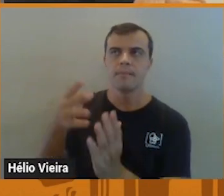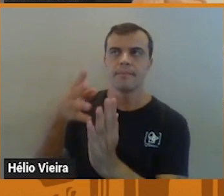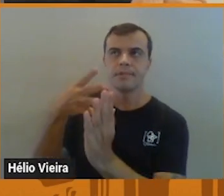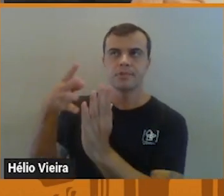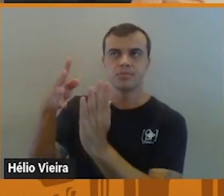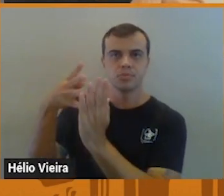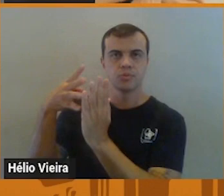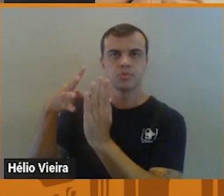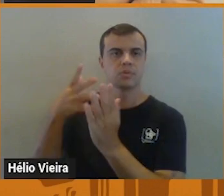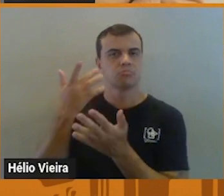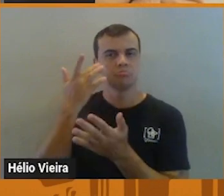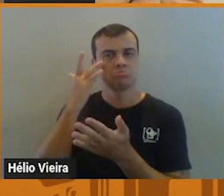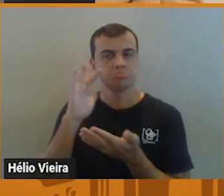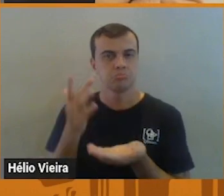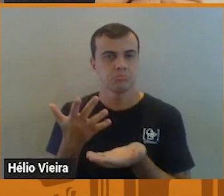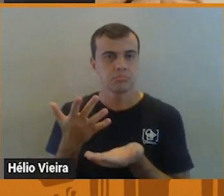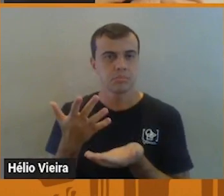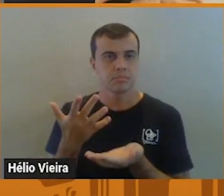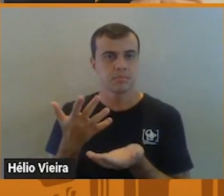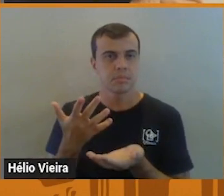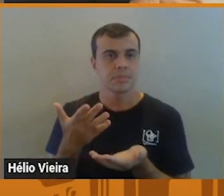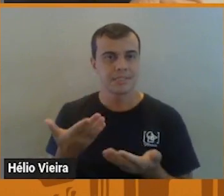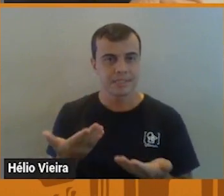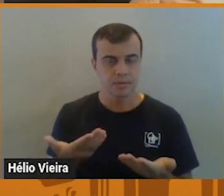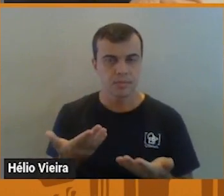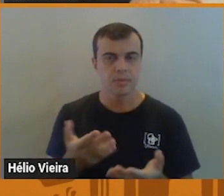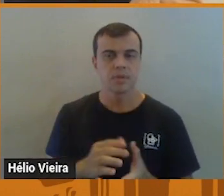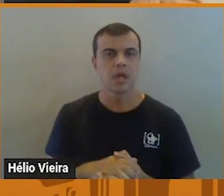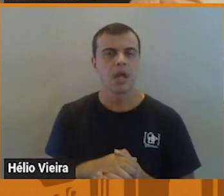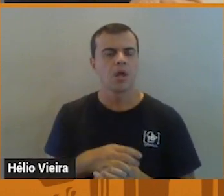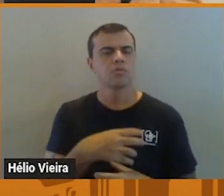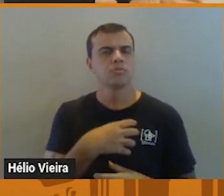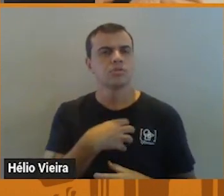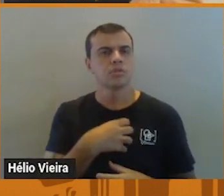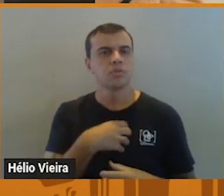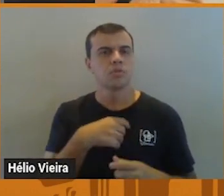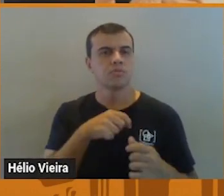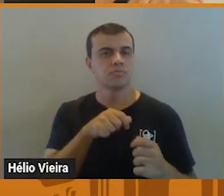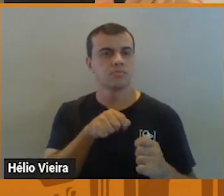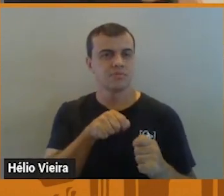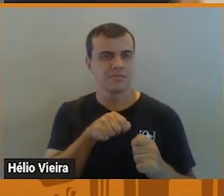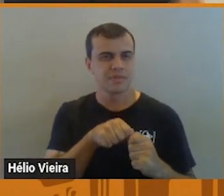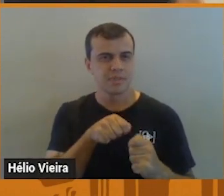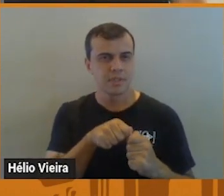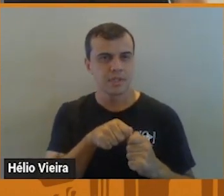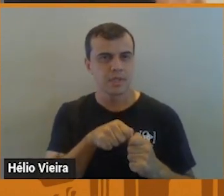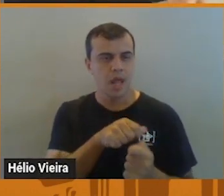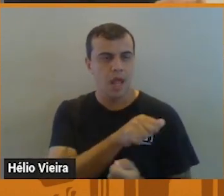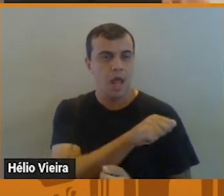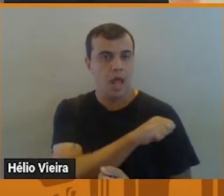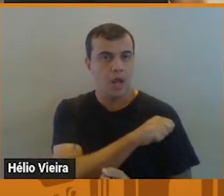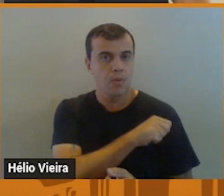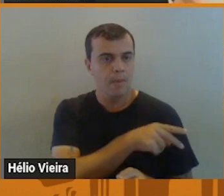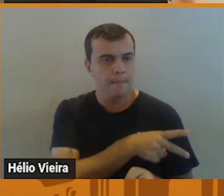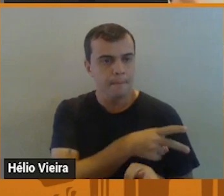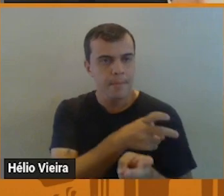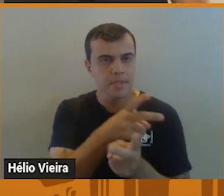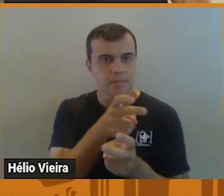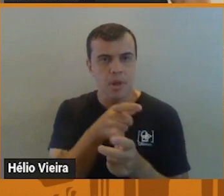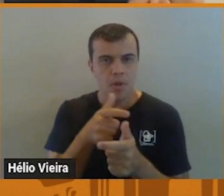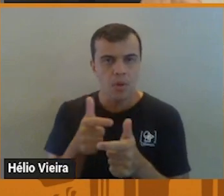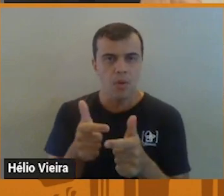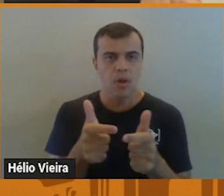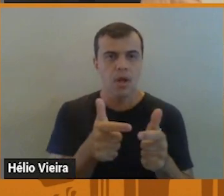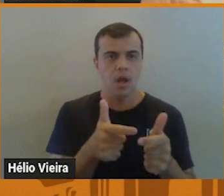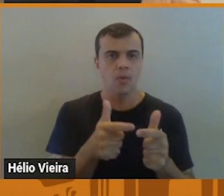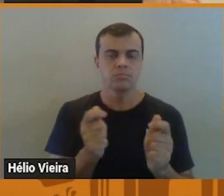pinturas na parede, né? Então, é uma forma de fazer com que esses meninos possam perceber que são locais que